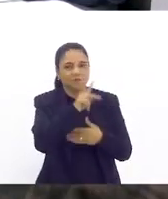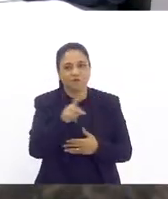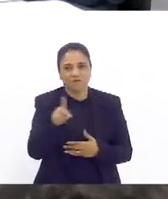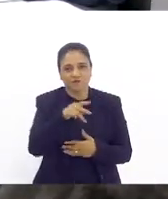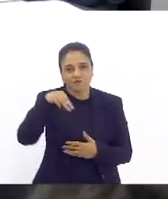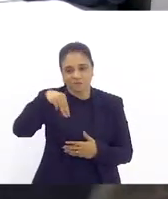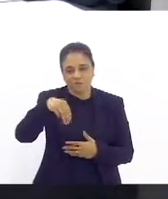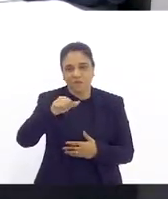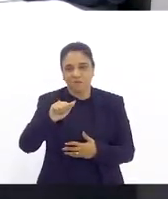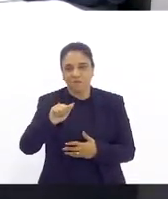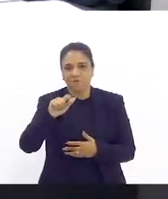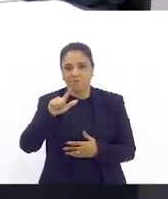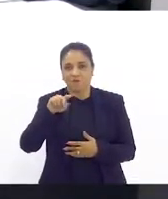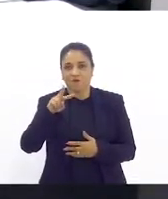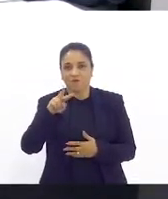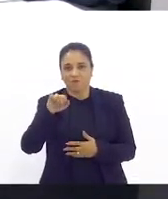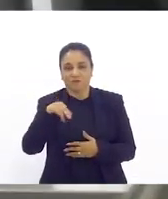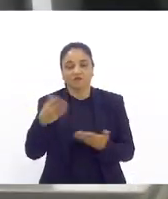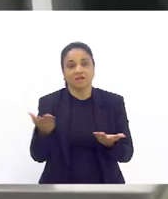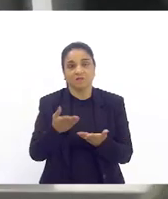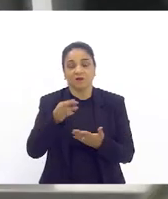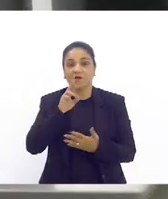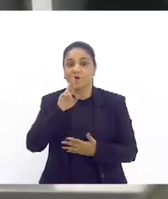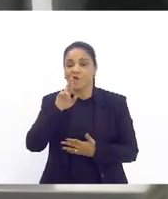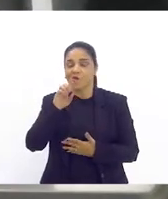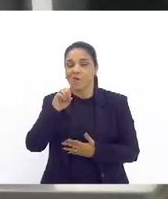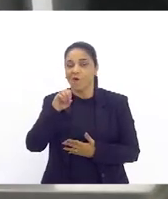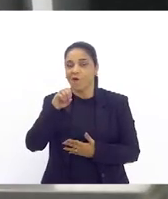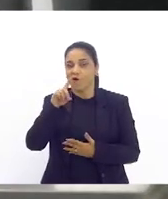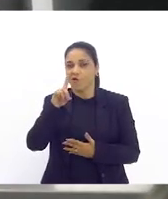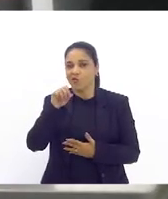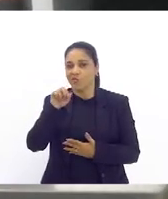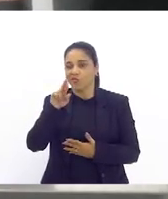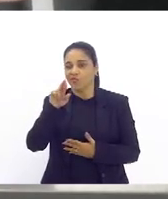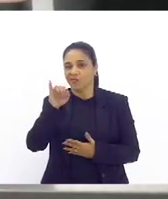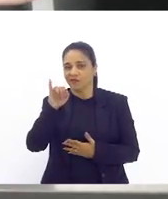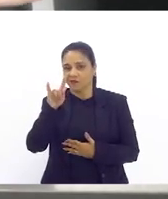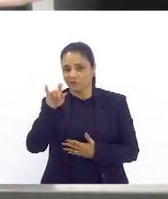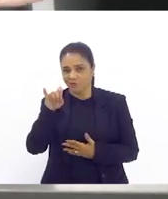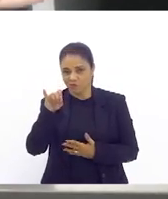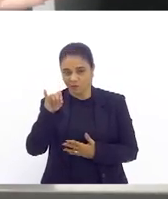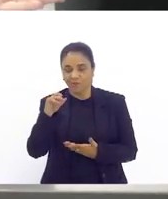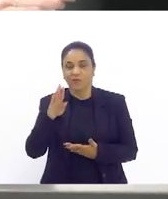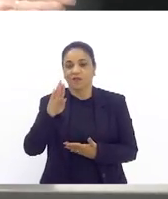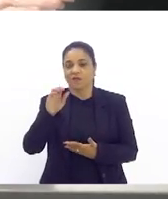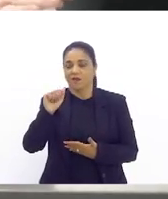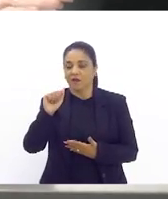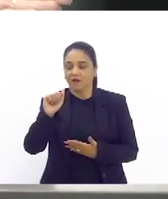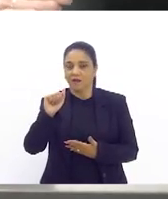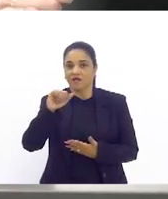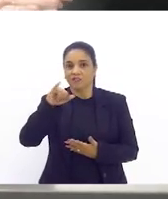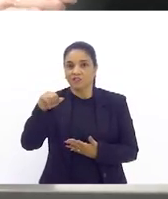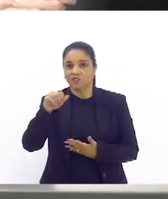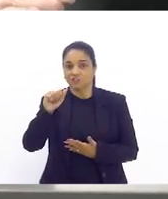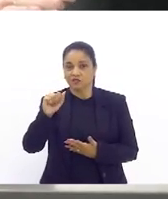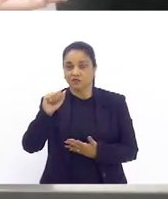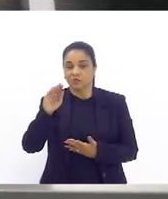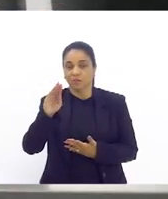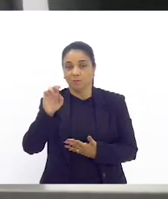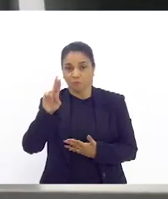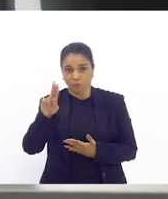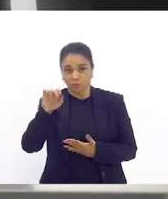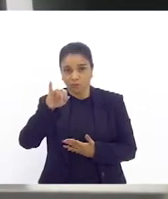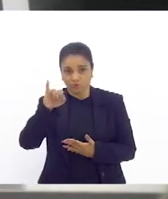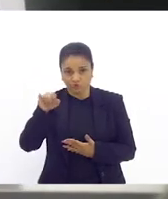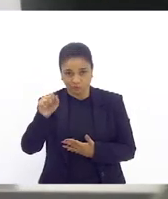é para ouvir o Dr Rodrigo Azambuja enquanto ele se desloca eu queria fazer também uma proposta aqui para que amanhã